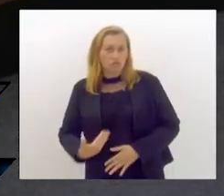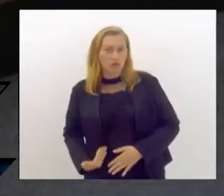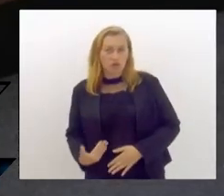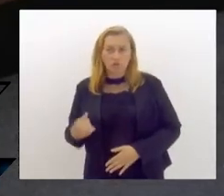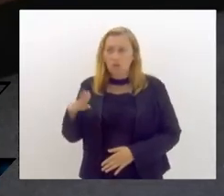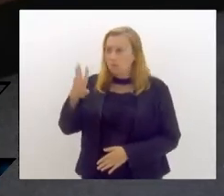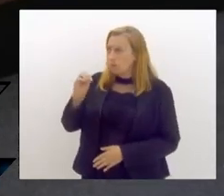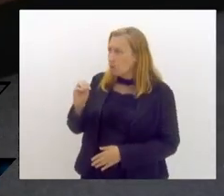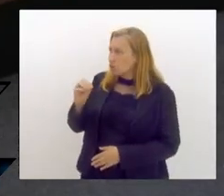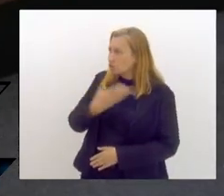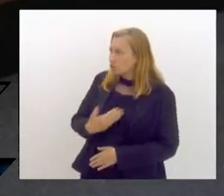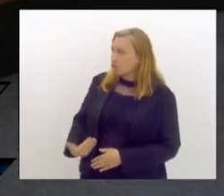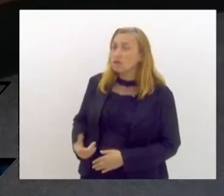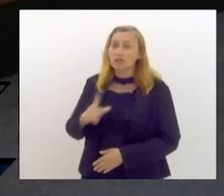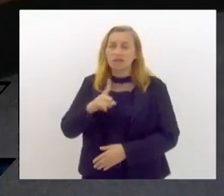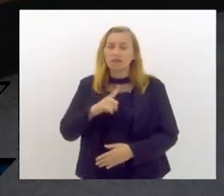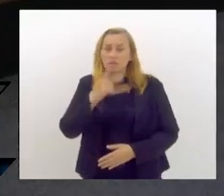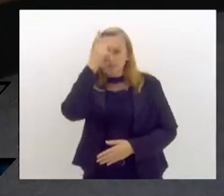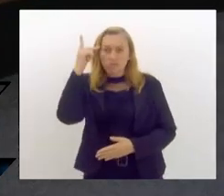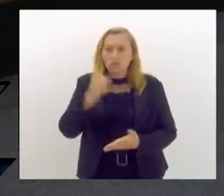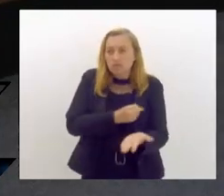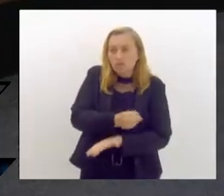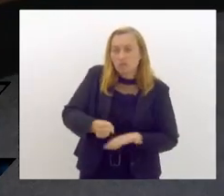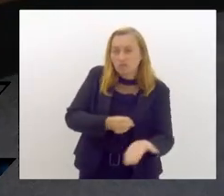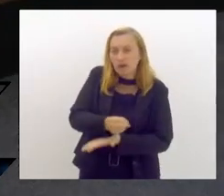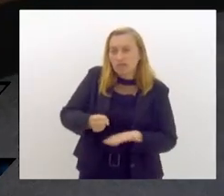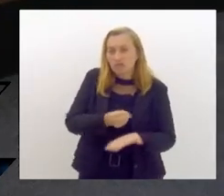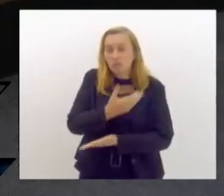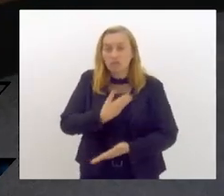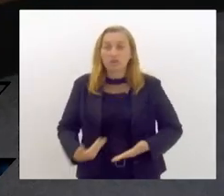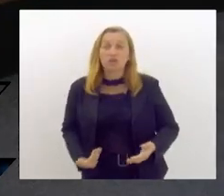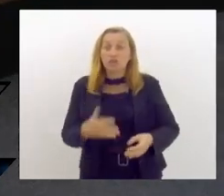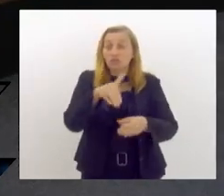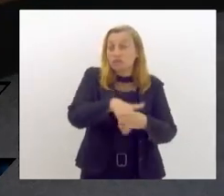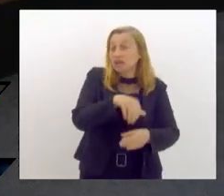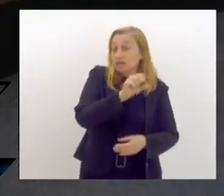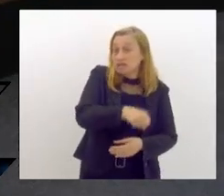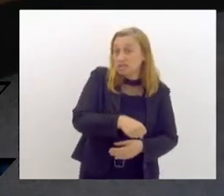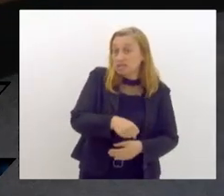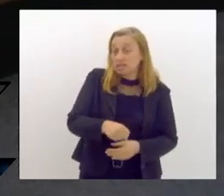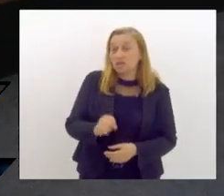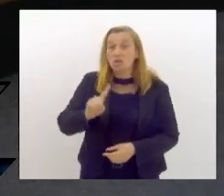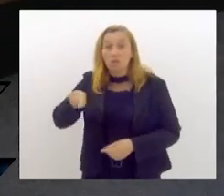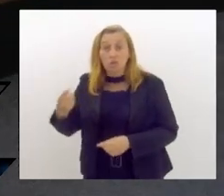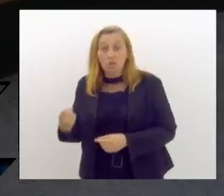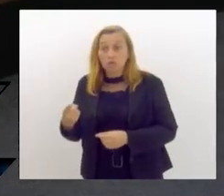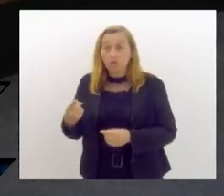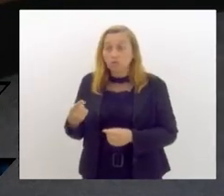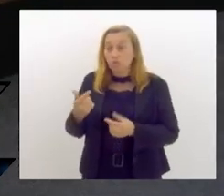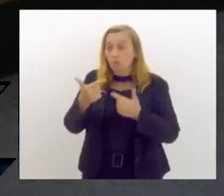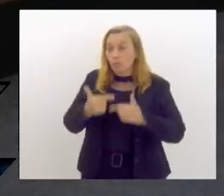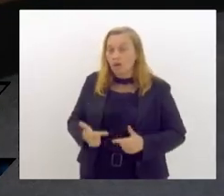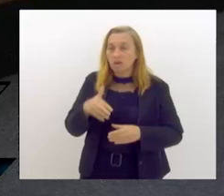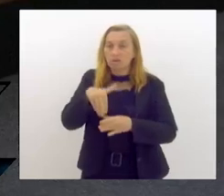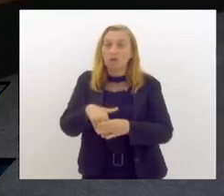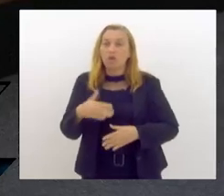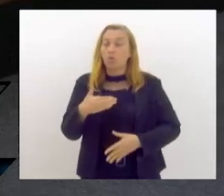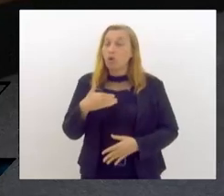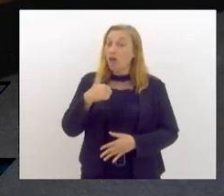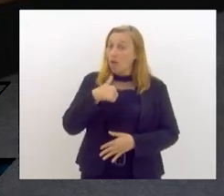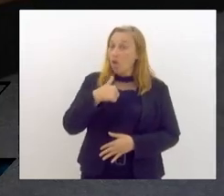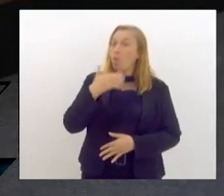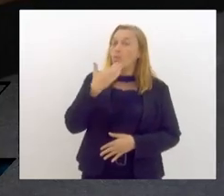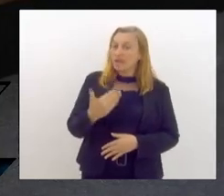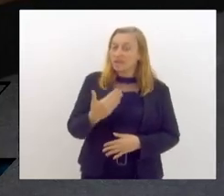Tem pessoas que são da base do governo que votaram sim, pessoas da base do governo que votaram pela abstenção. Quando eu suscitei